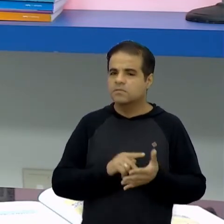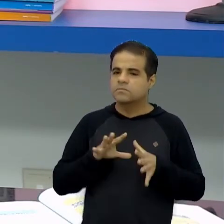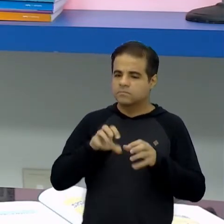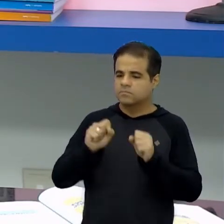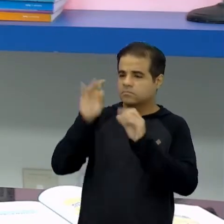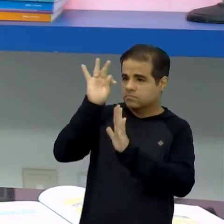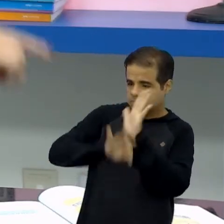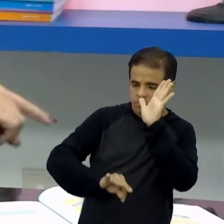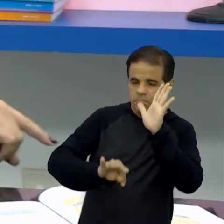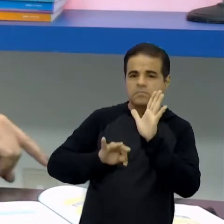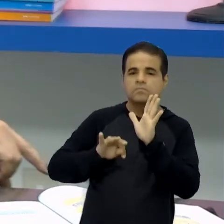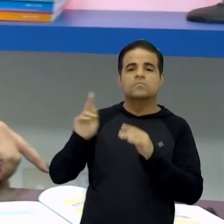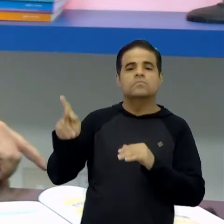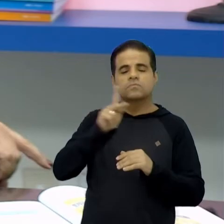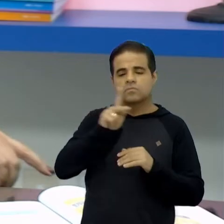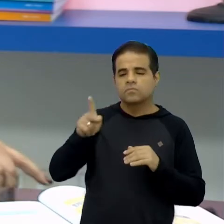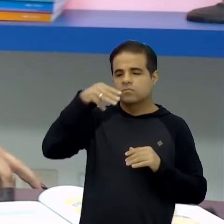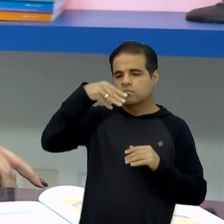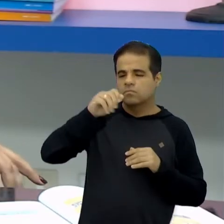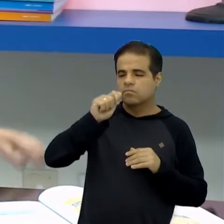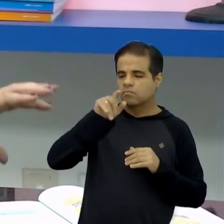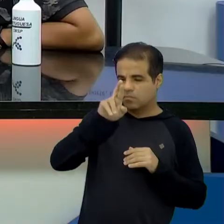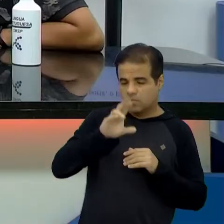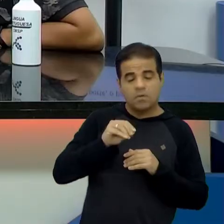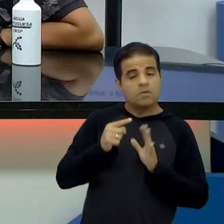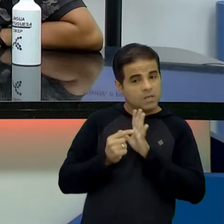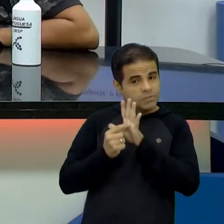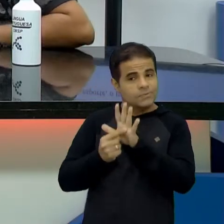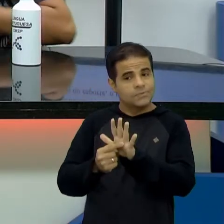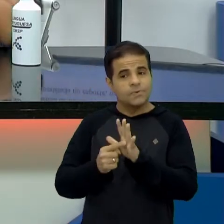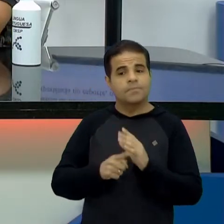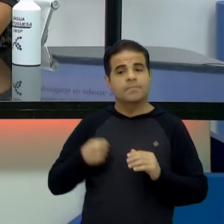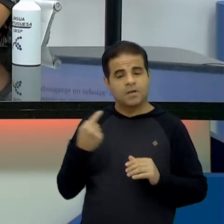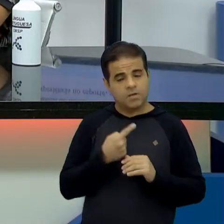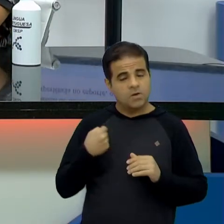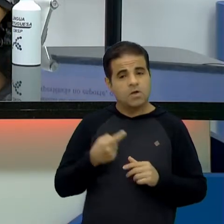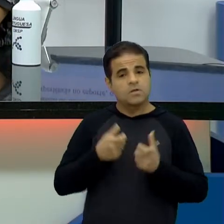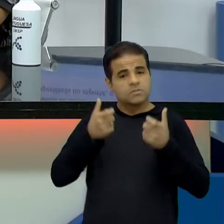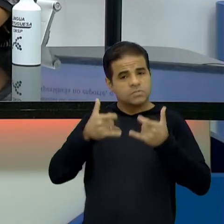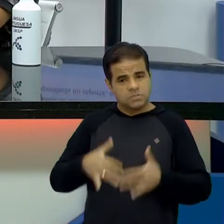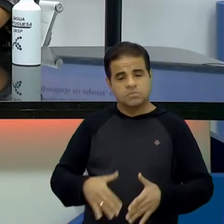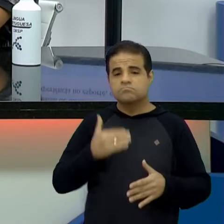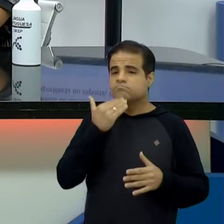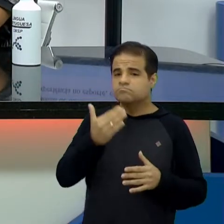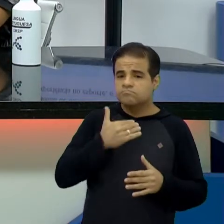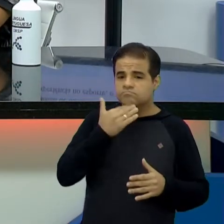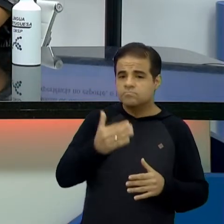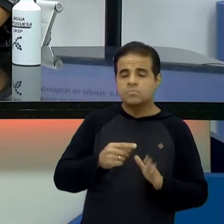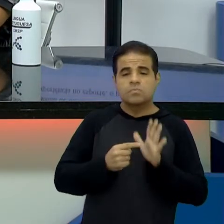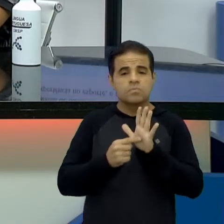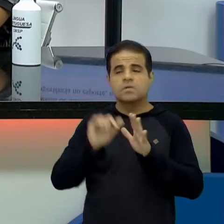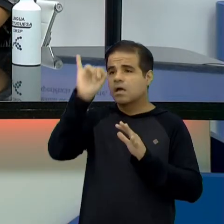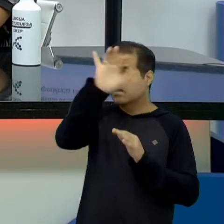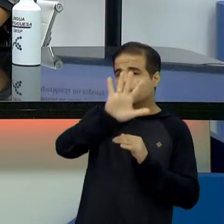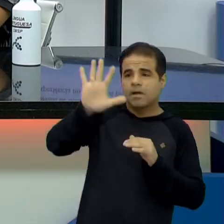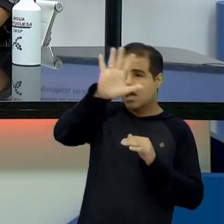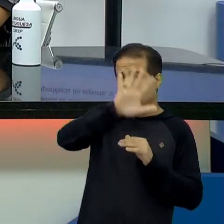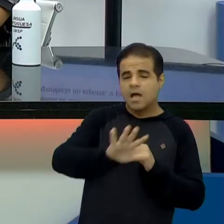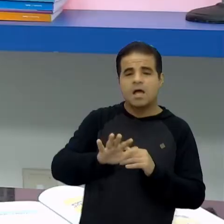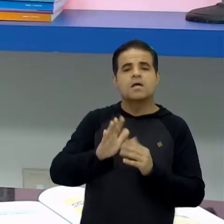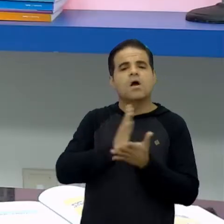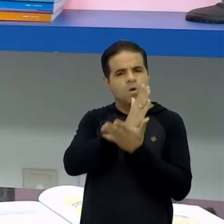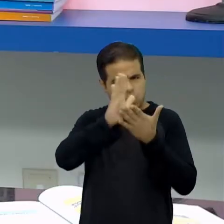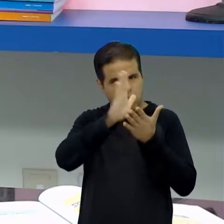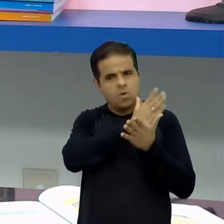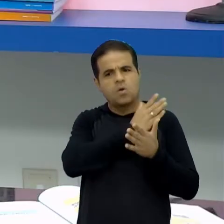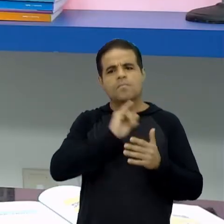esse texto, inclusive foi o professor Mauro que indicou, né? O Brasil de Fato, o Brasil de Fato, que eu só não consigo mostrar as imagens, né? Tem algumas